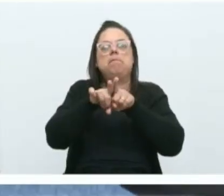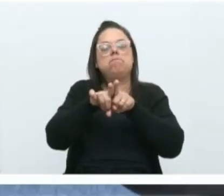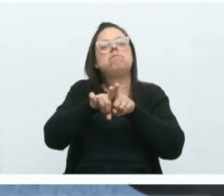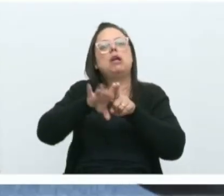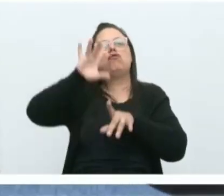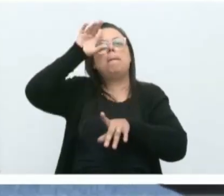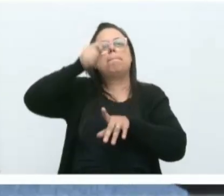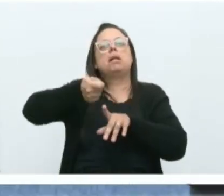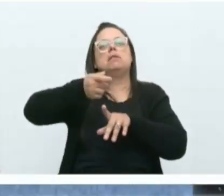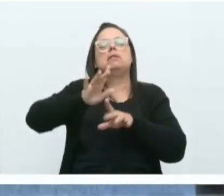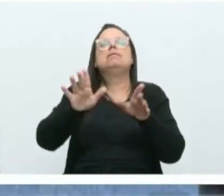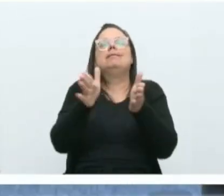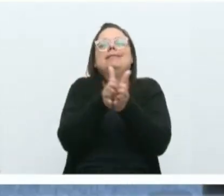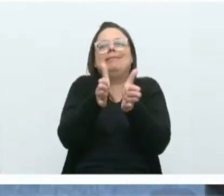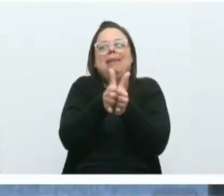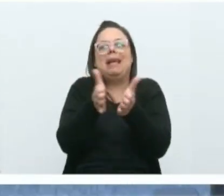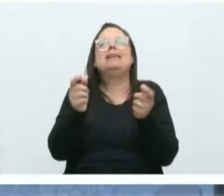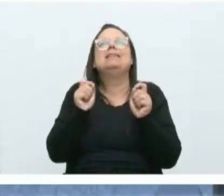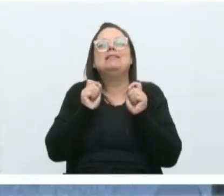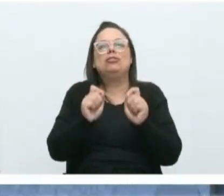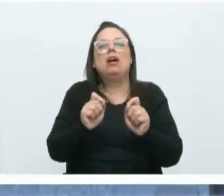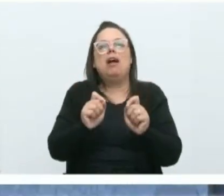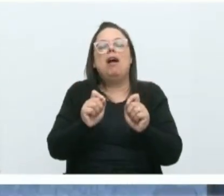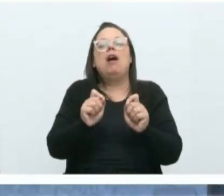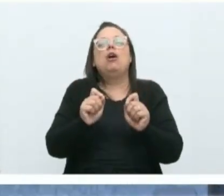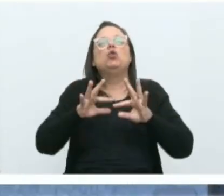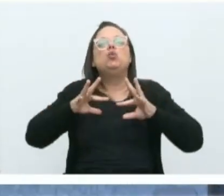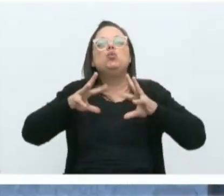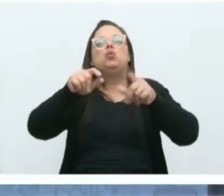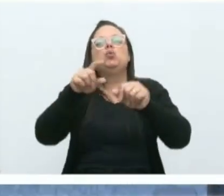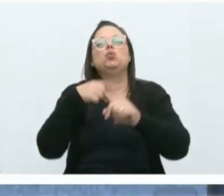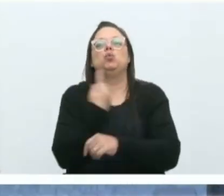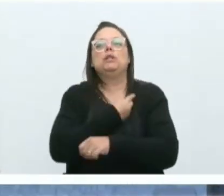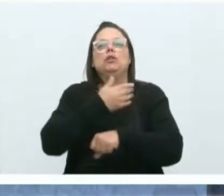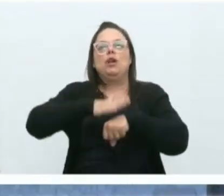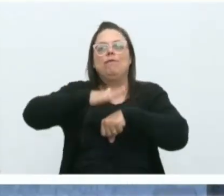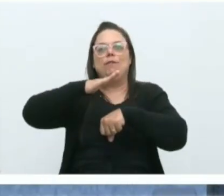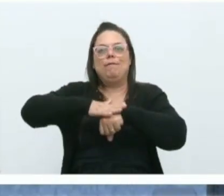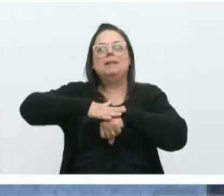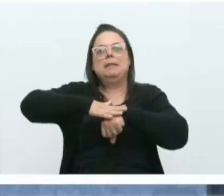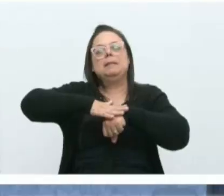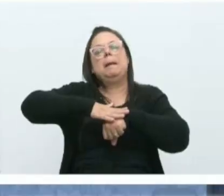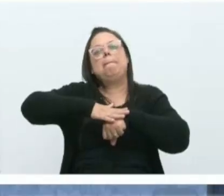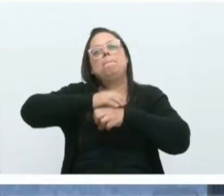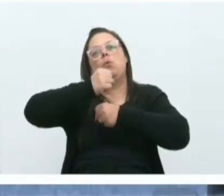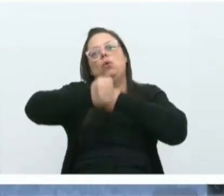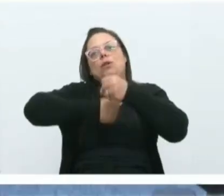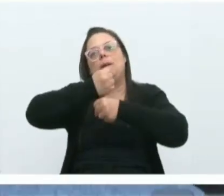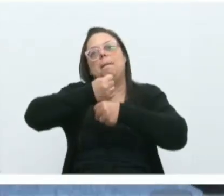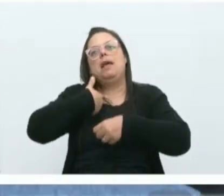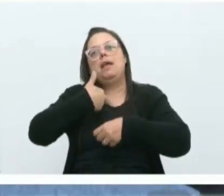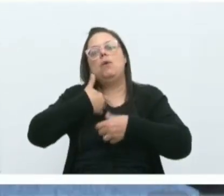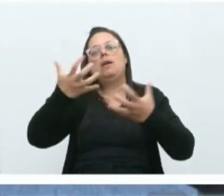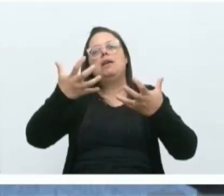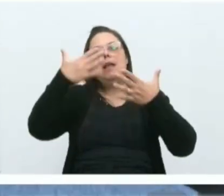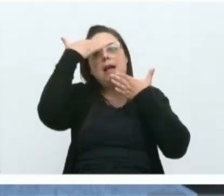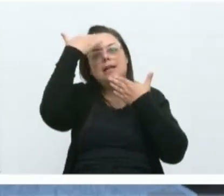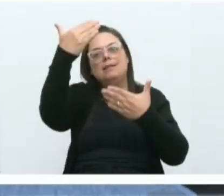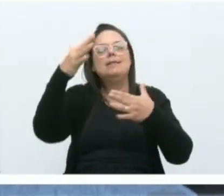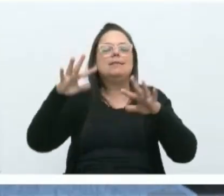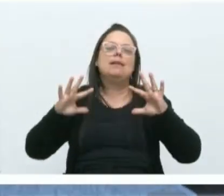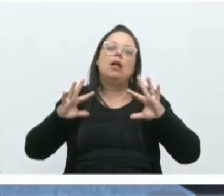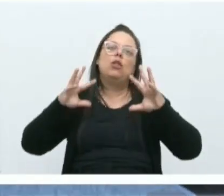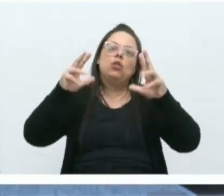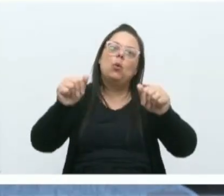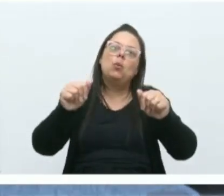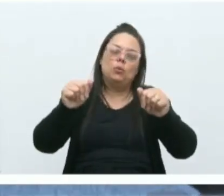e, logicamente, colocar em ação tudo que a gente vai fazer para o ano seguinte. Queria agradecer a presença de todos, estamos